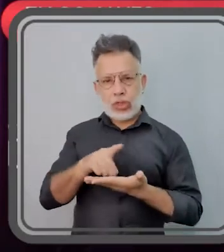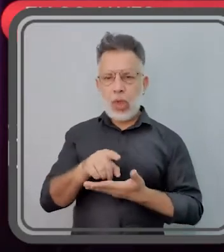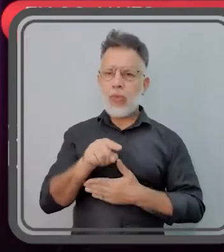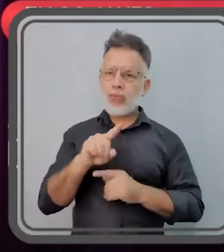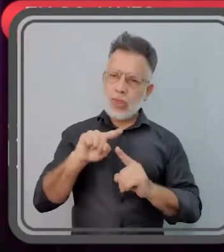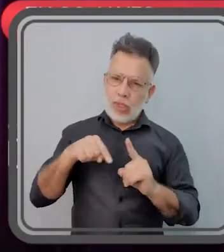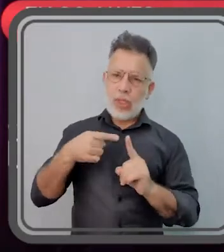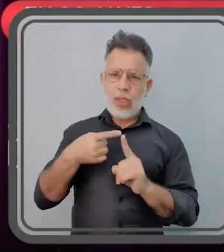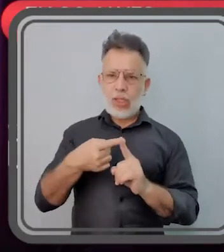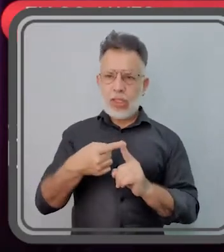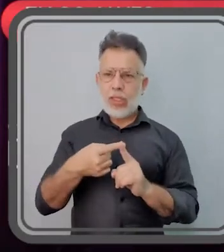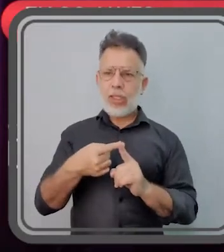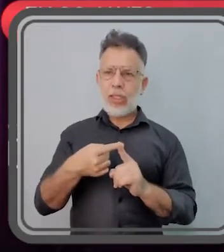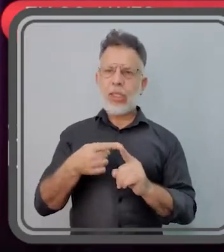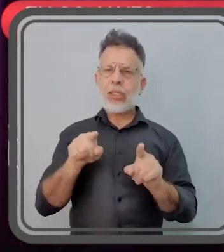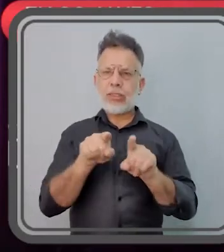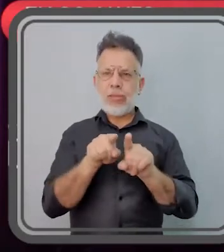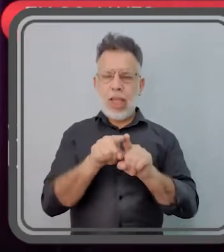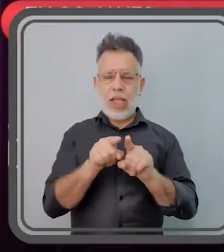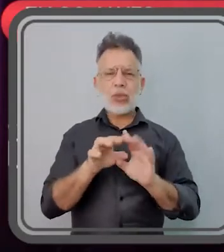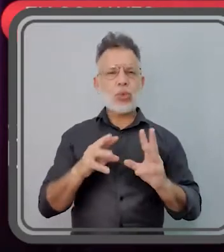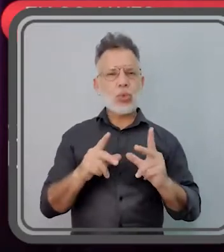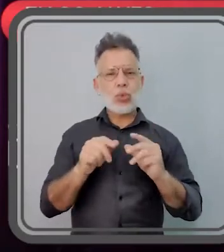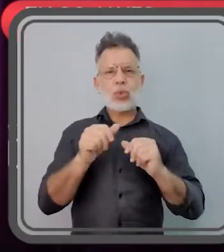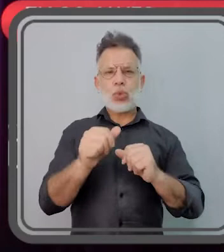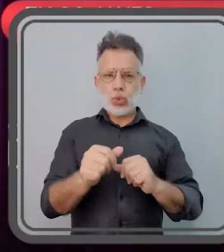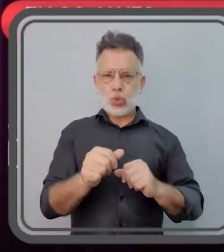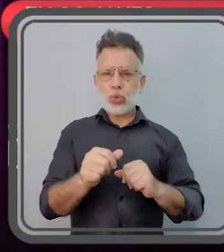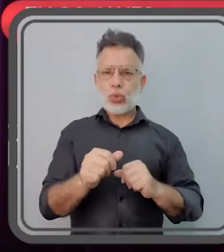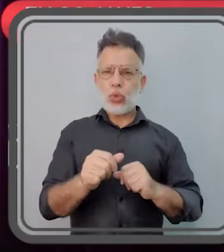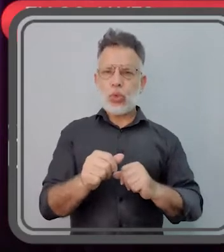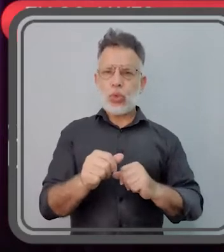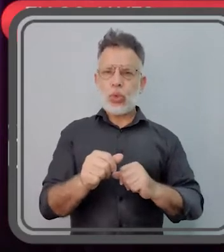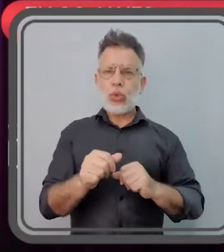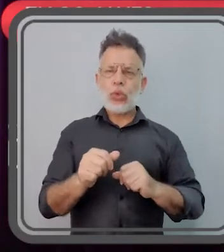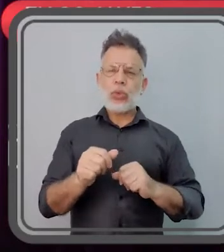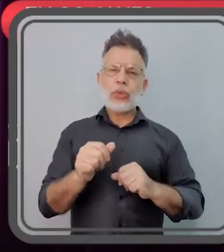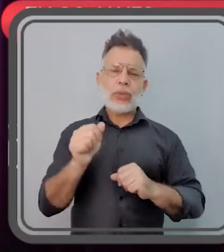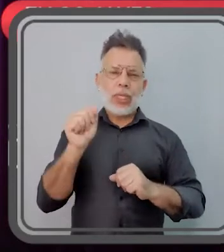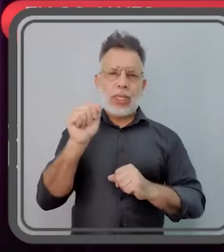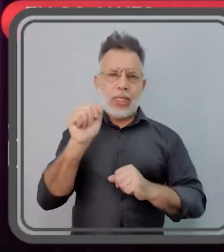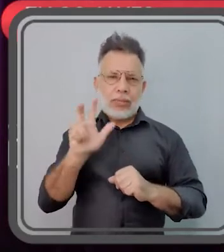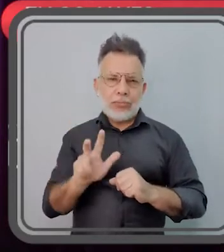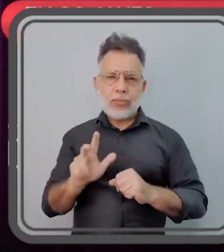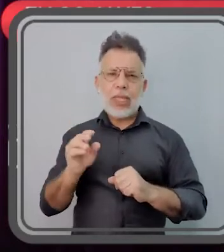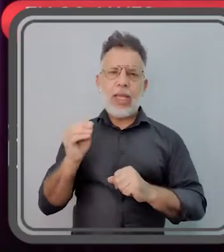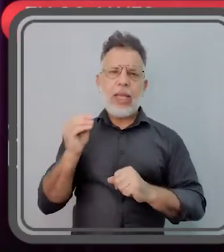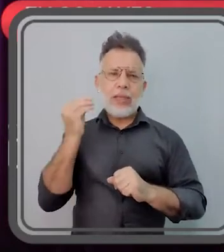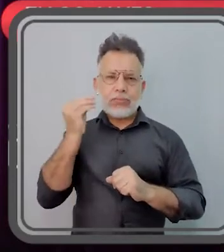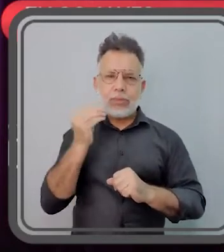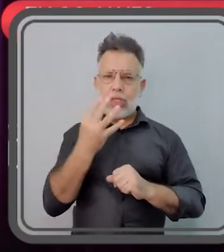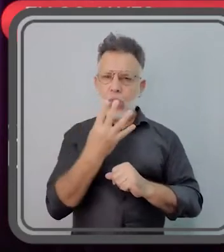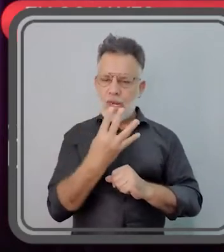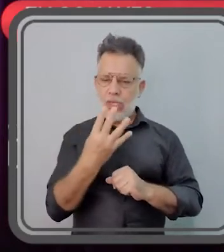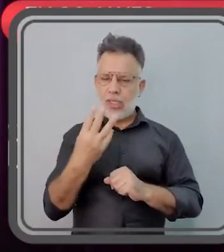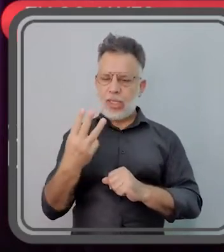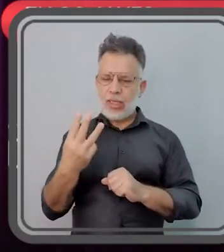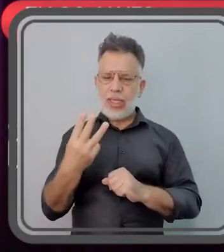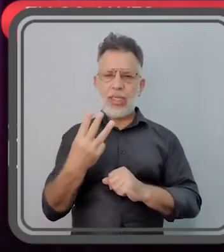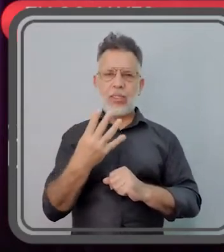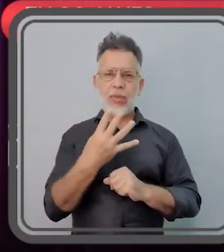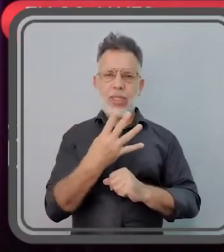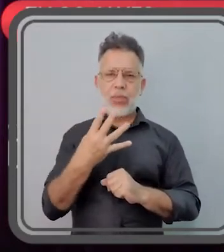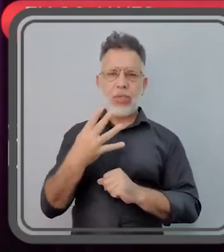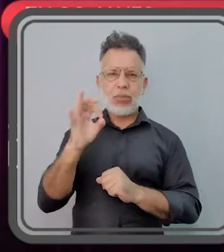disso, eles acreditam, todos os CXOs acreditam que 43 a